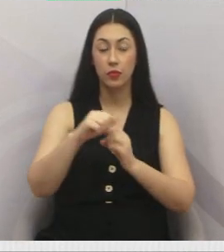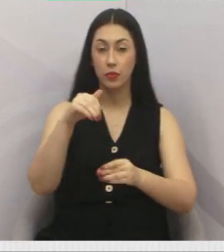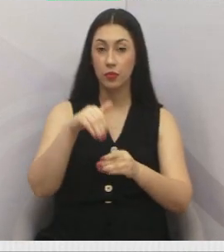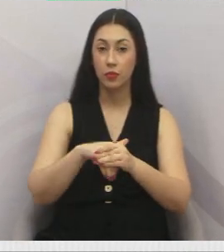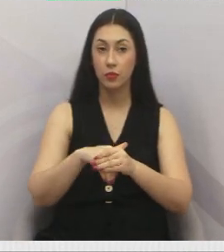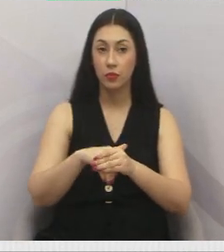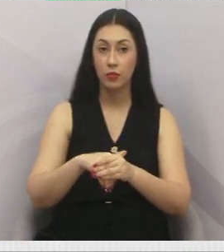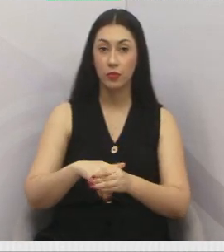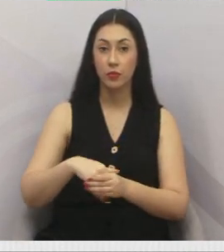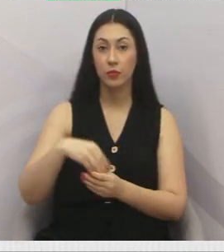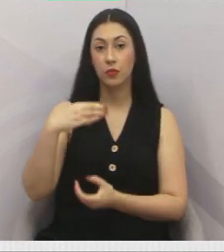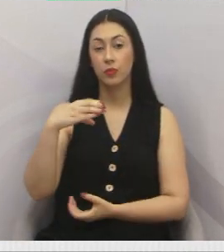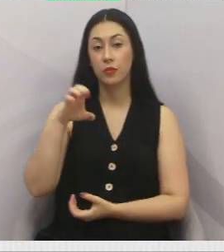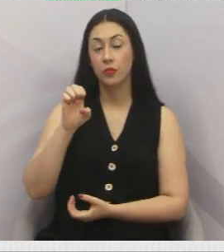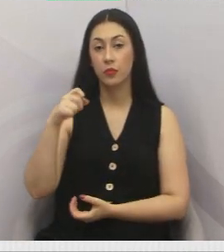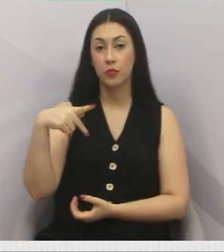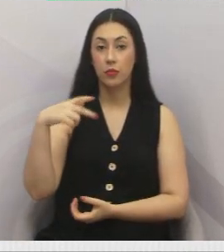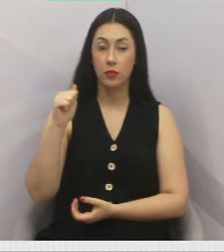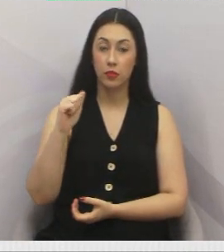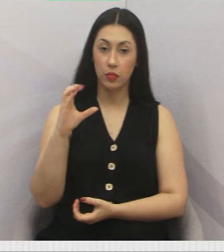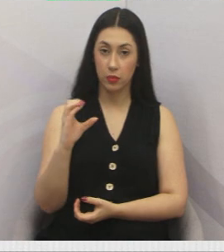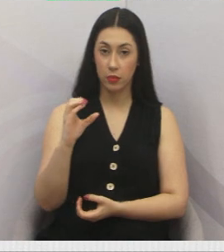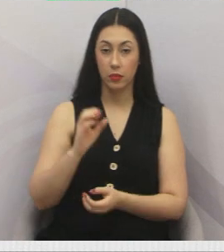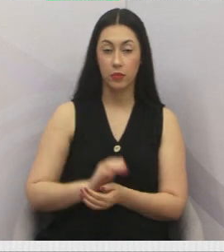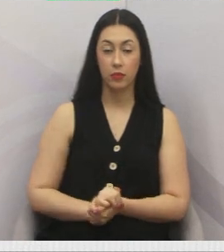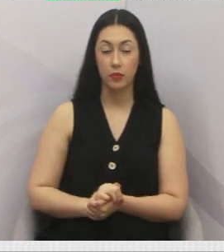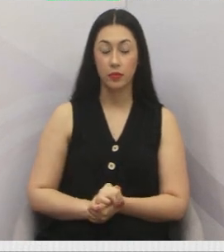um voto para a CEPAC. Próximo voto.